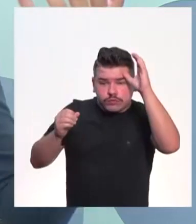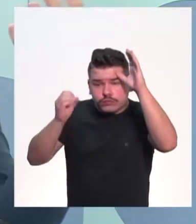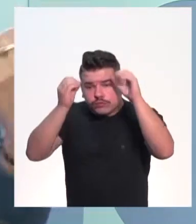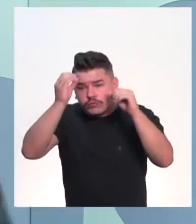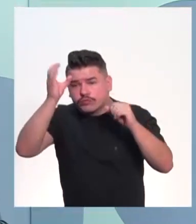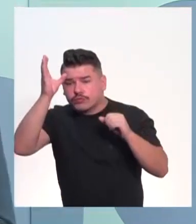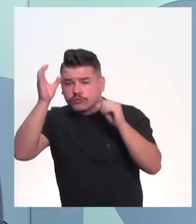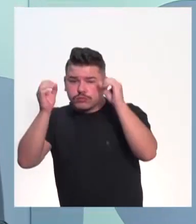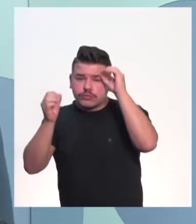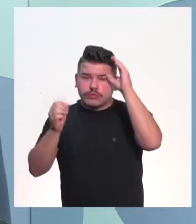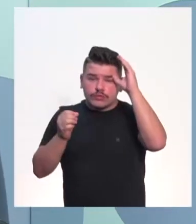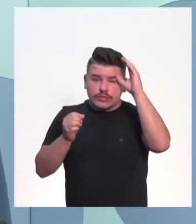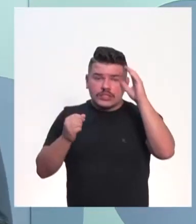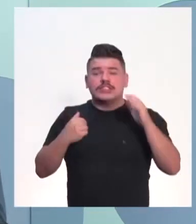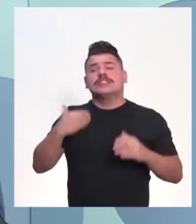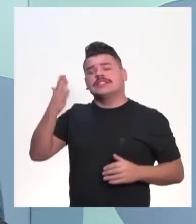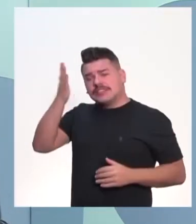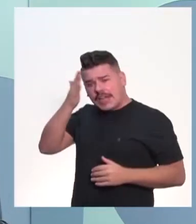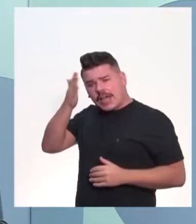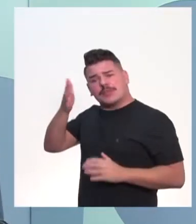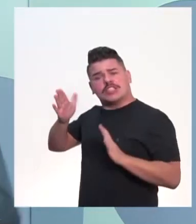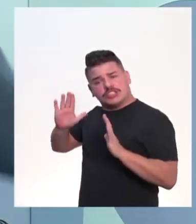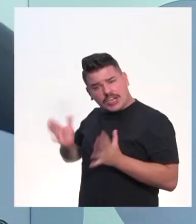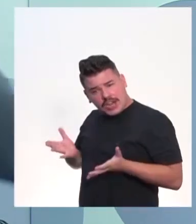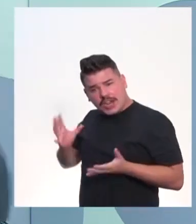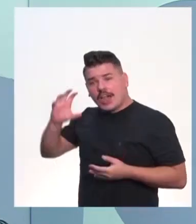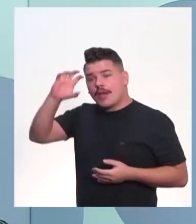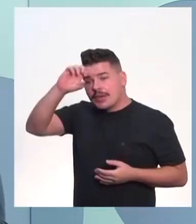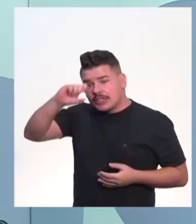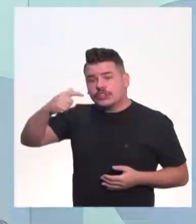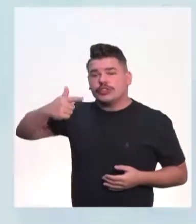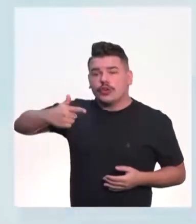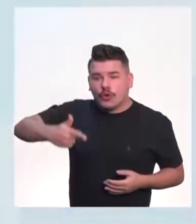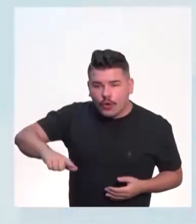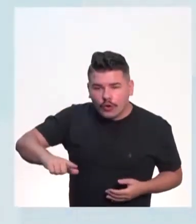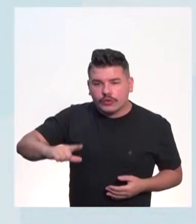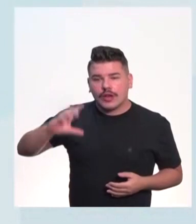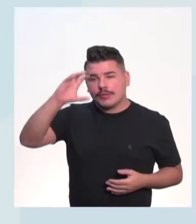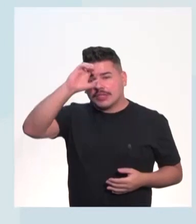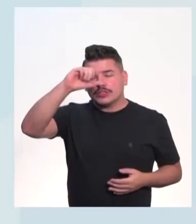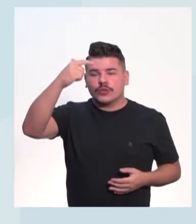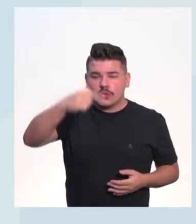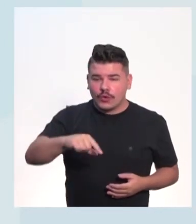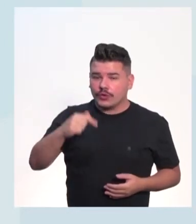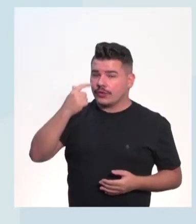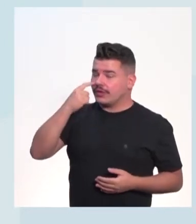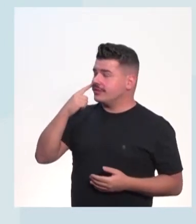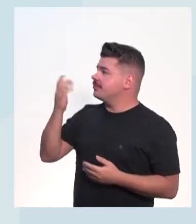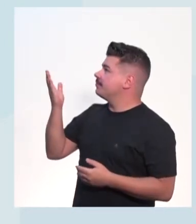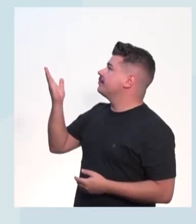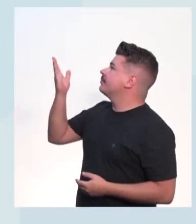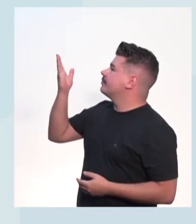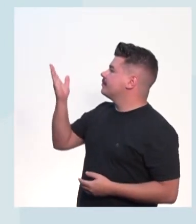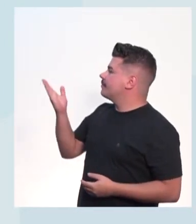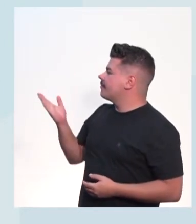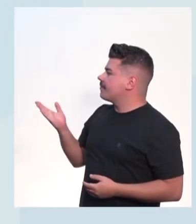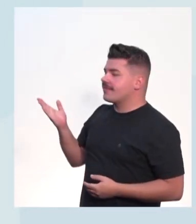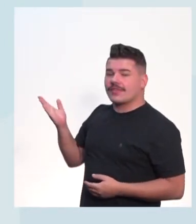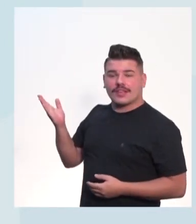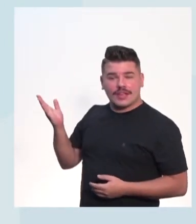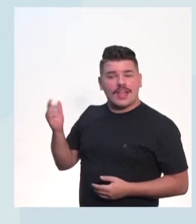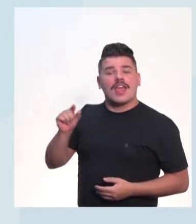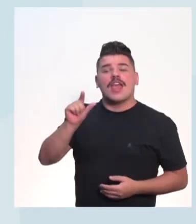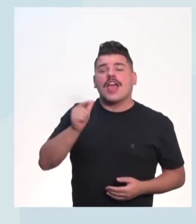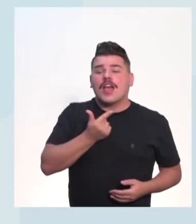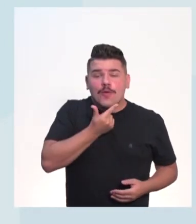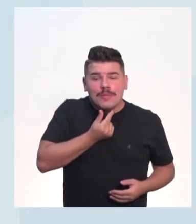ampliando o que a gente já sabe. A imagem que eu trouxe para vocês no slide, que a gente vai mostrar, é essa imagem de um rapaz